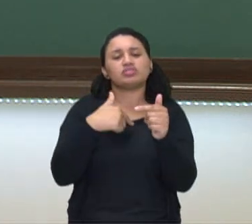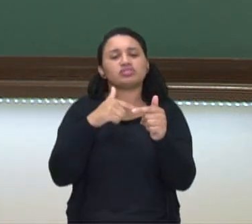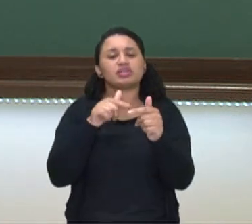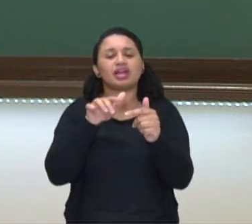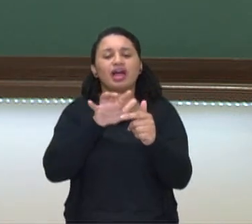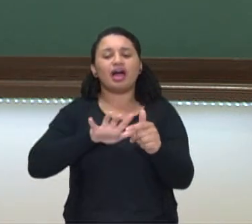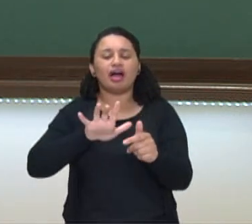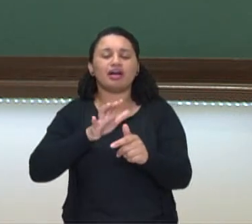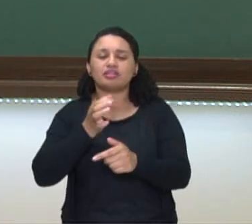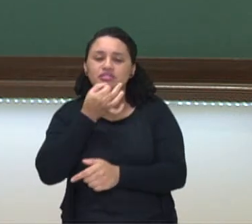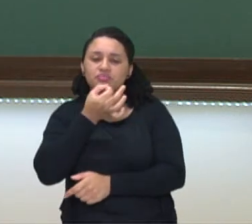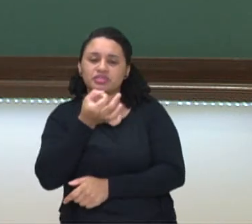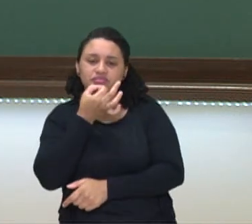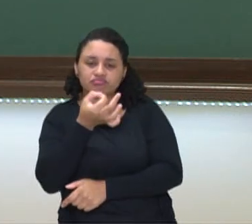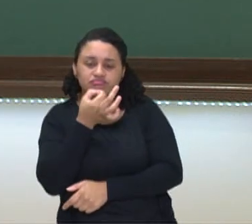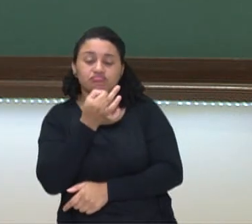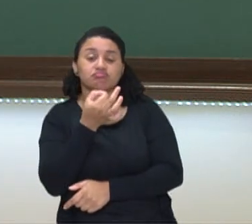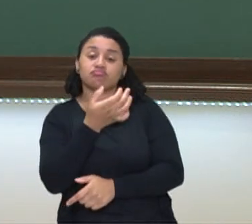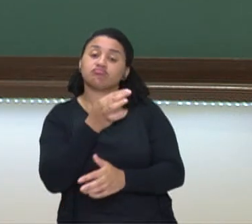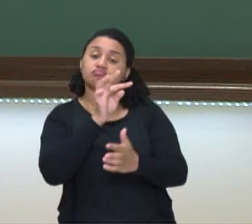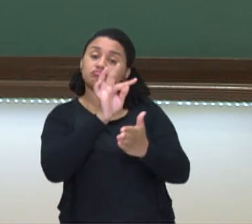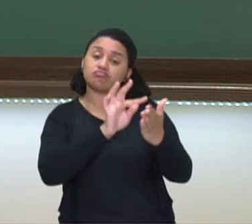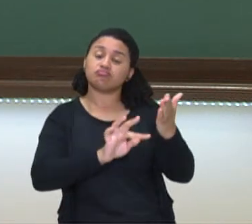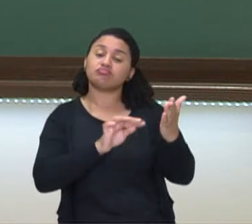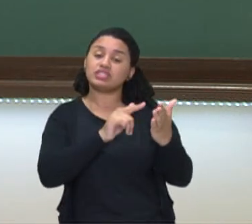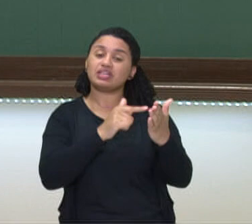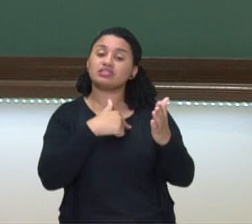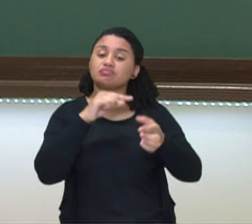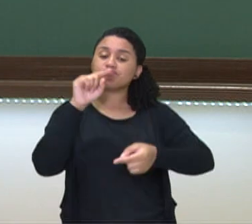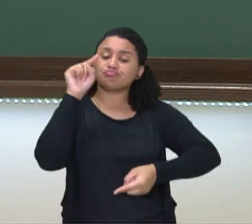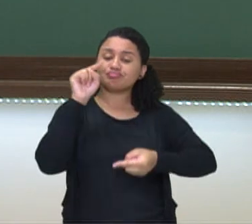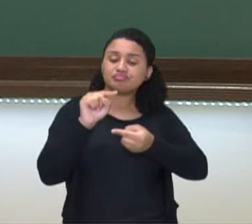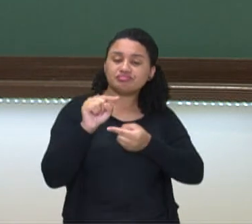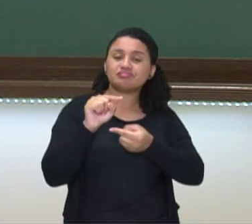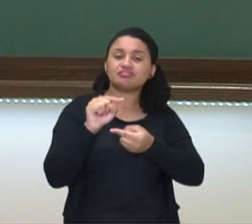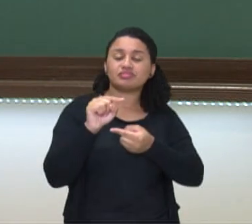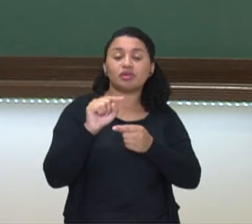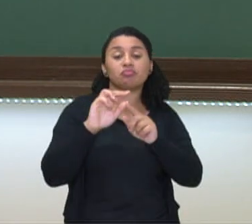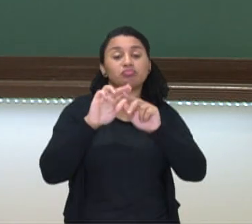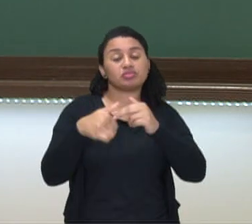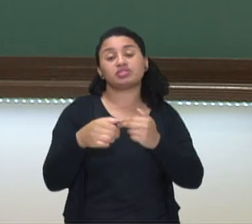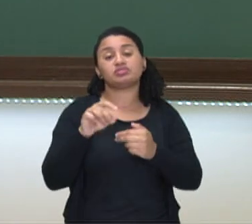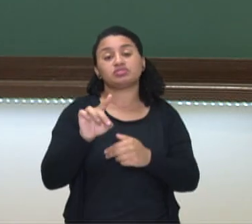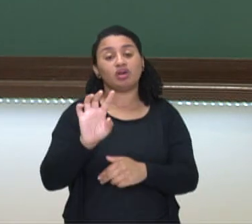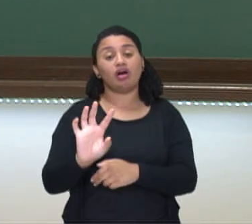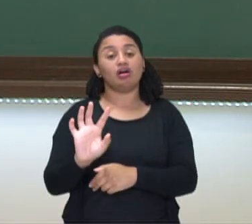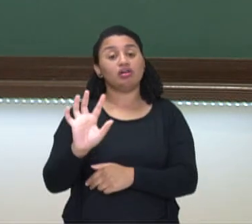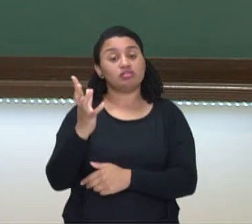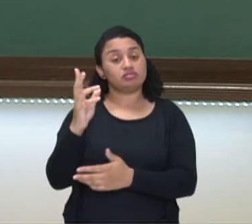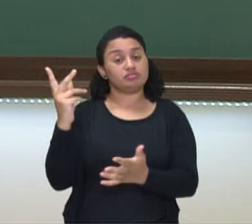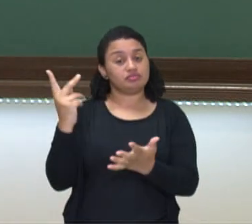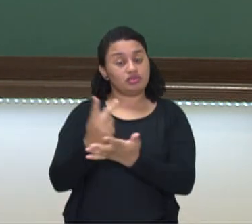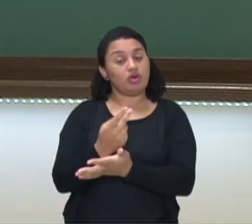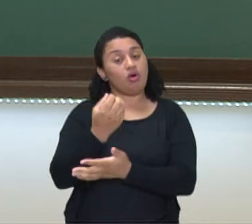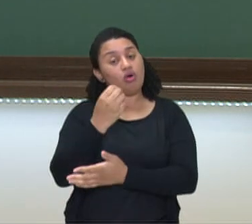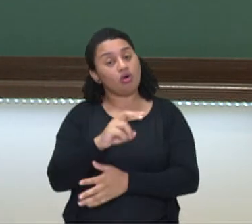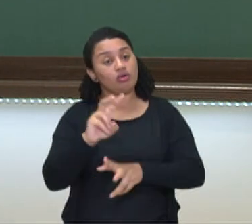lado da opinião, o texto se faz curto, pois nós temos apenas o fato ou o tema ali.